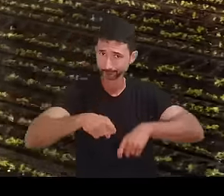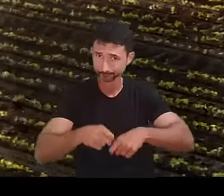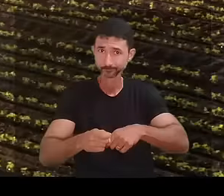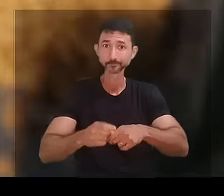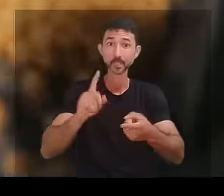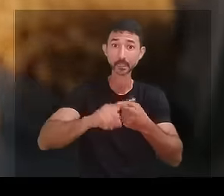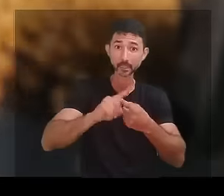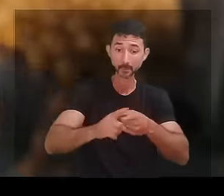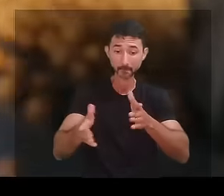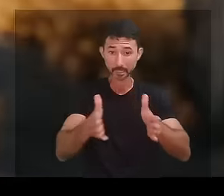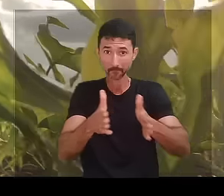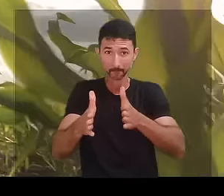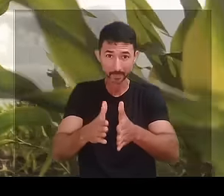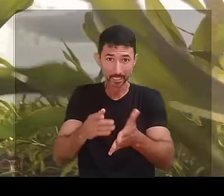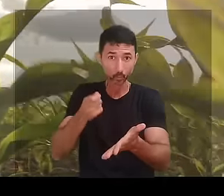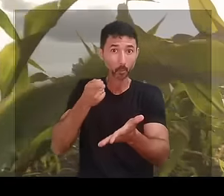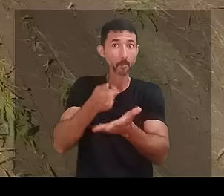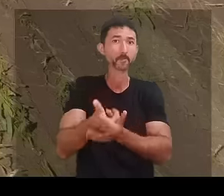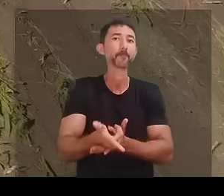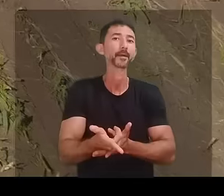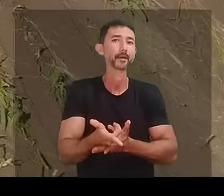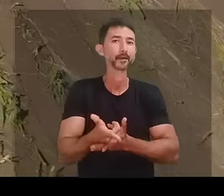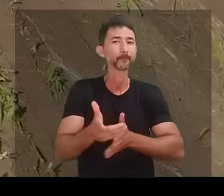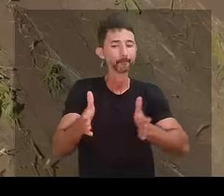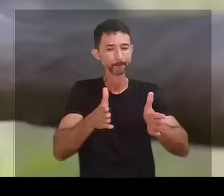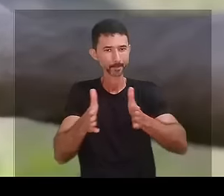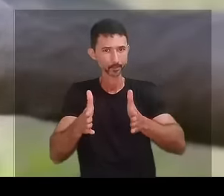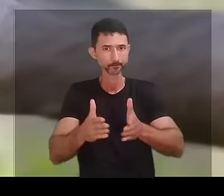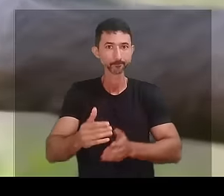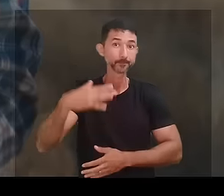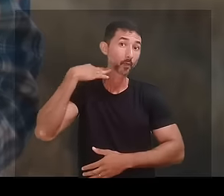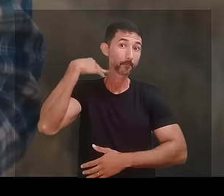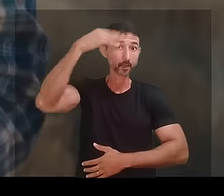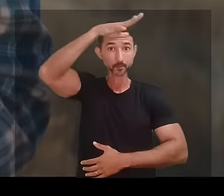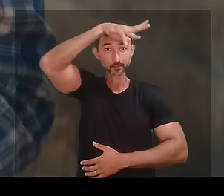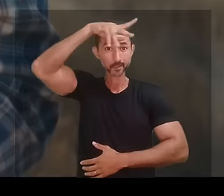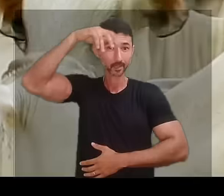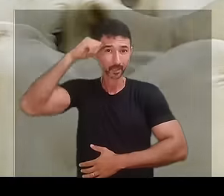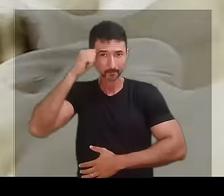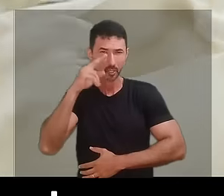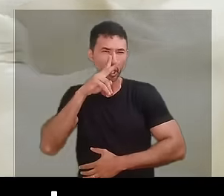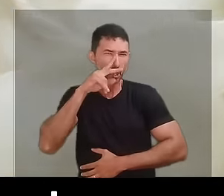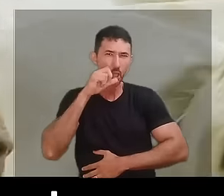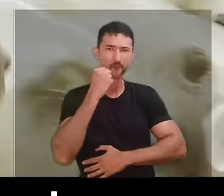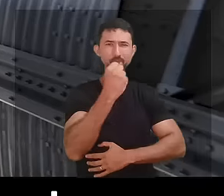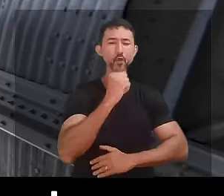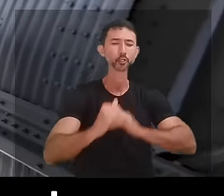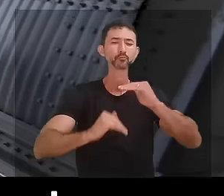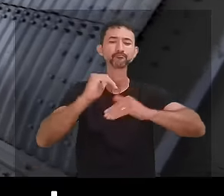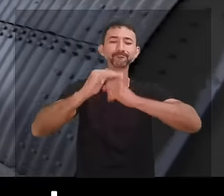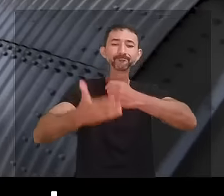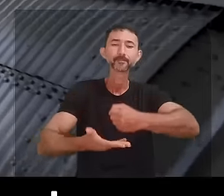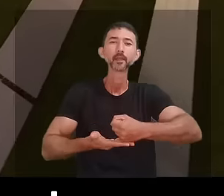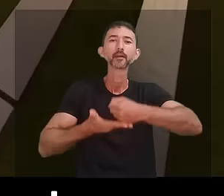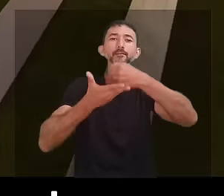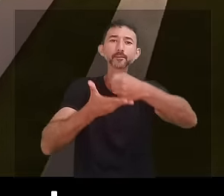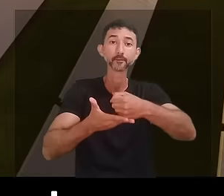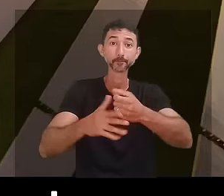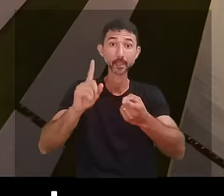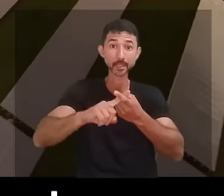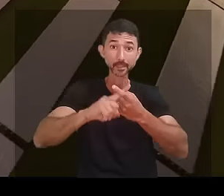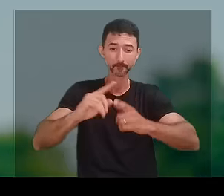para o agronegócio, com as melhores taxas e os maiores prazos. O Banco da Amazônia é o braço forte para o